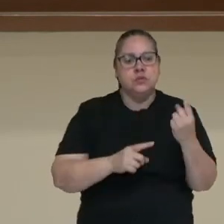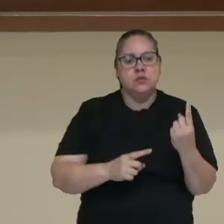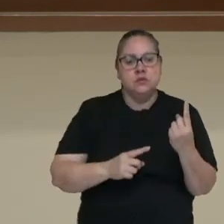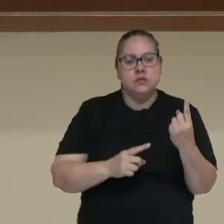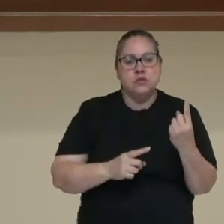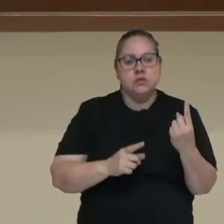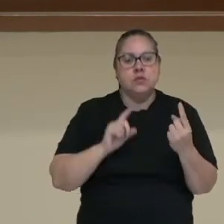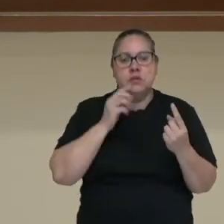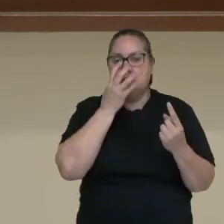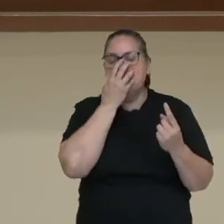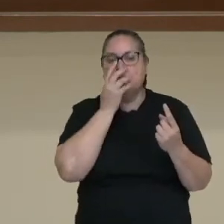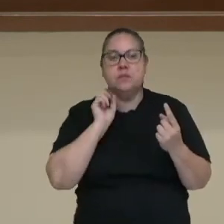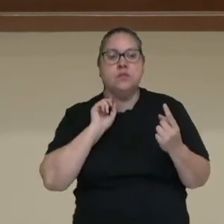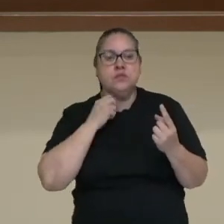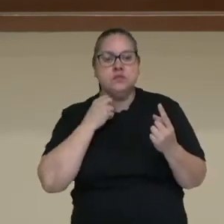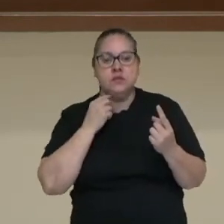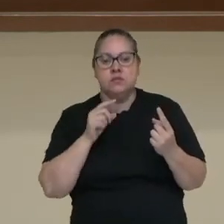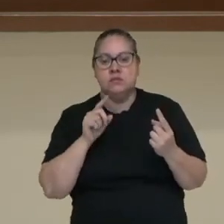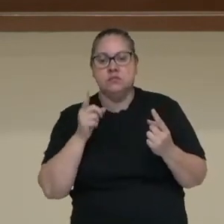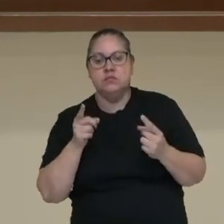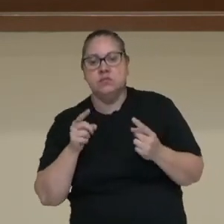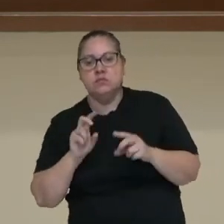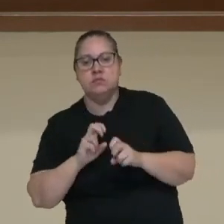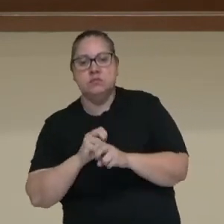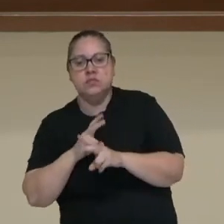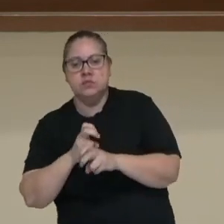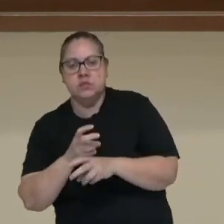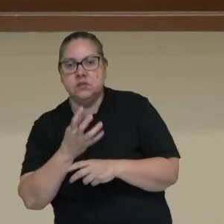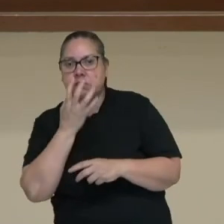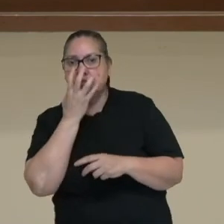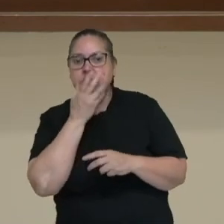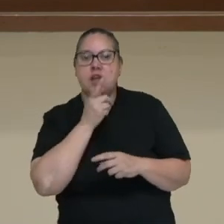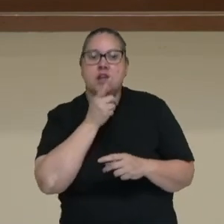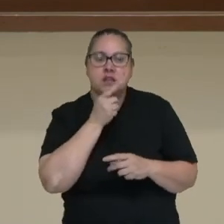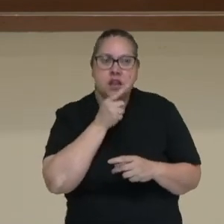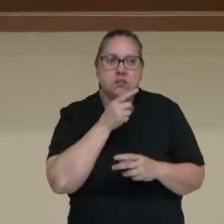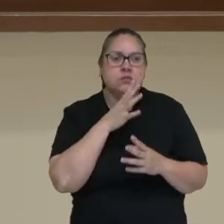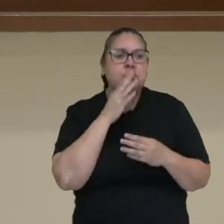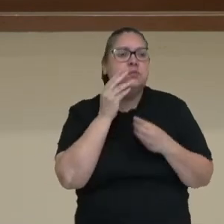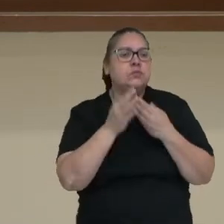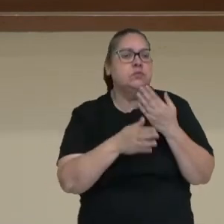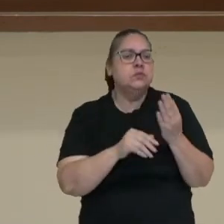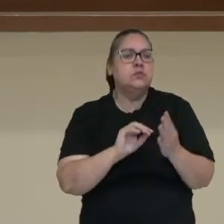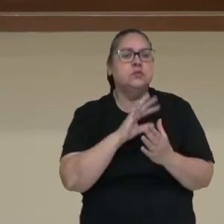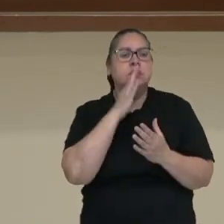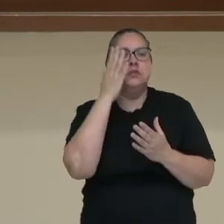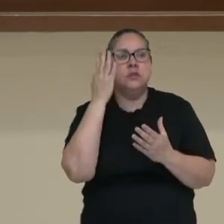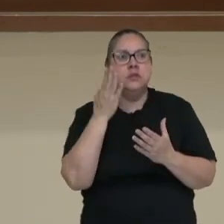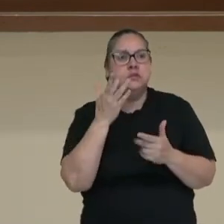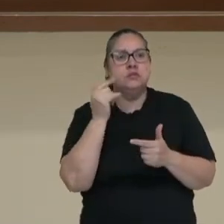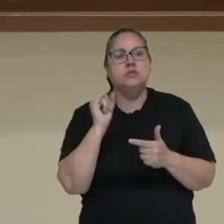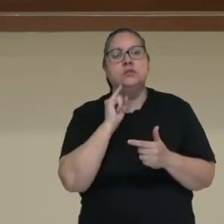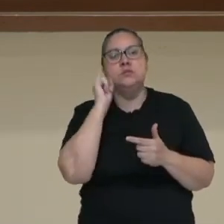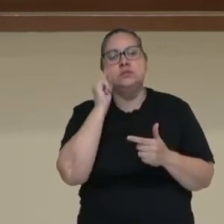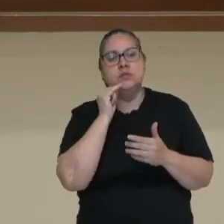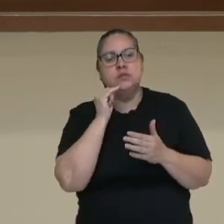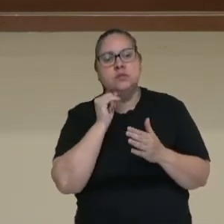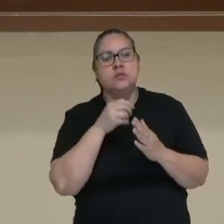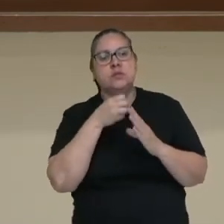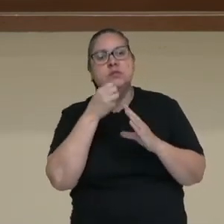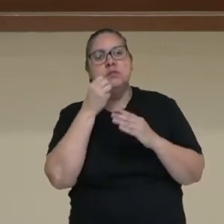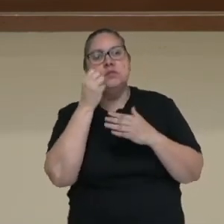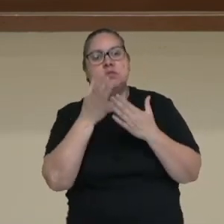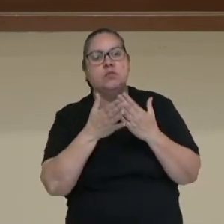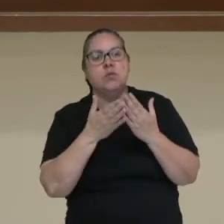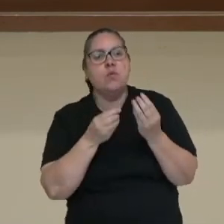poluição e contaminação das águas, quais são as consequências de tudo isso, quais são as principais fontes ou as